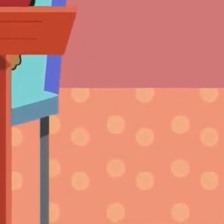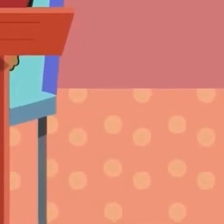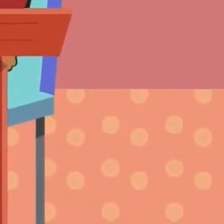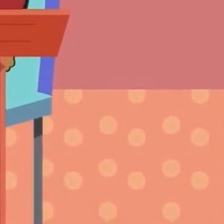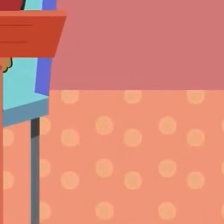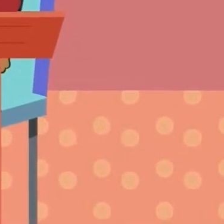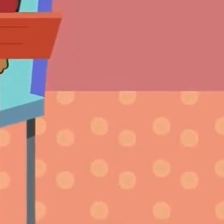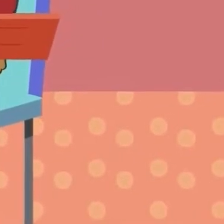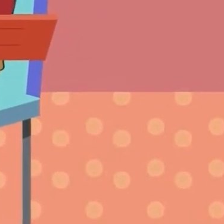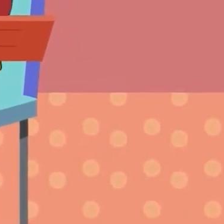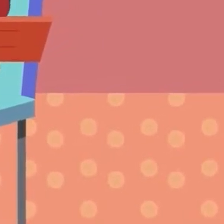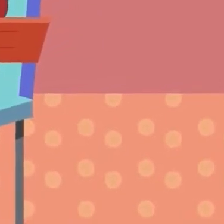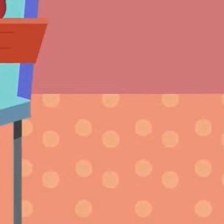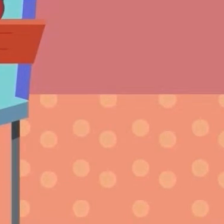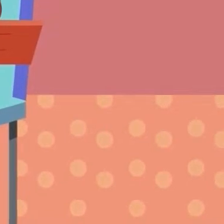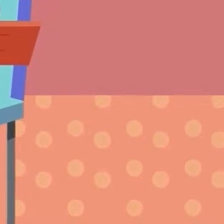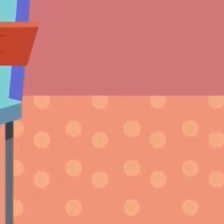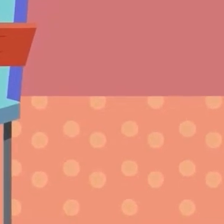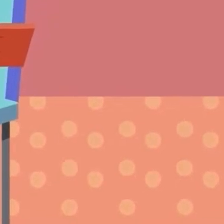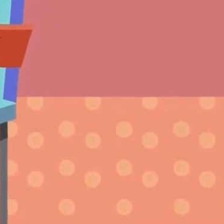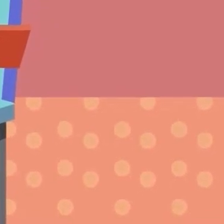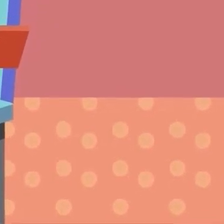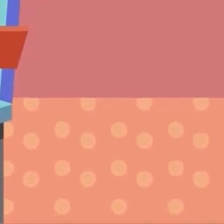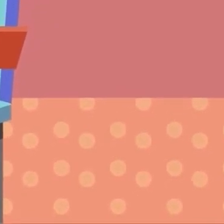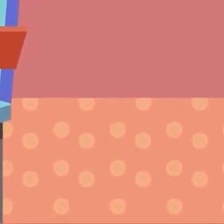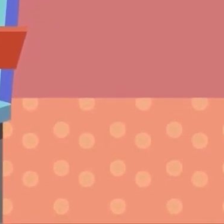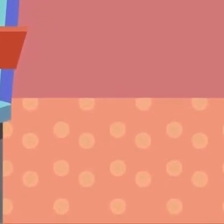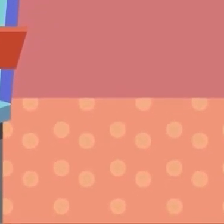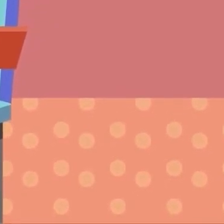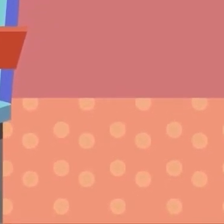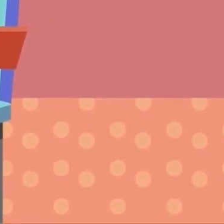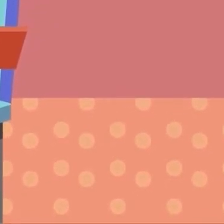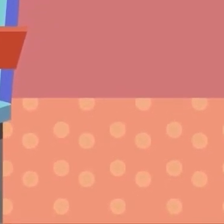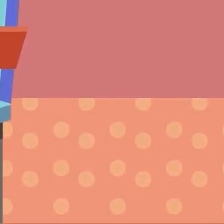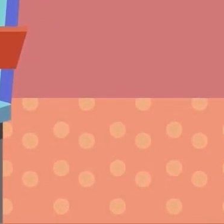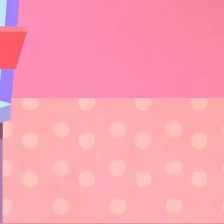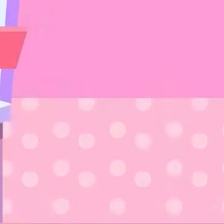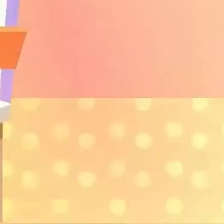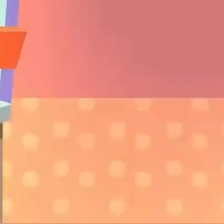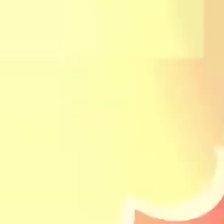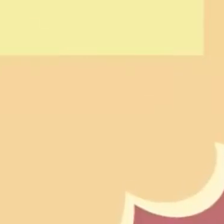What were you doing at 10 p.m. yesterday, Pochita?